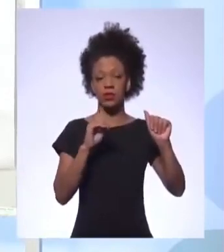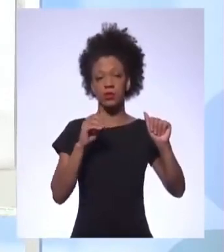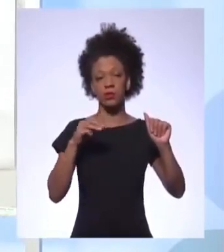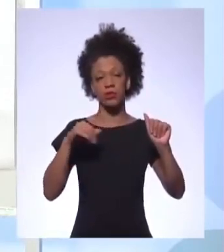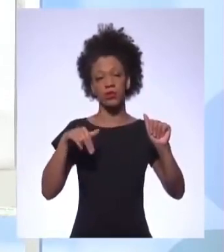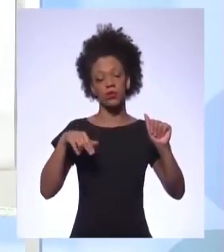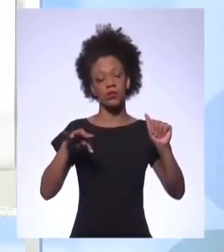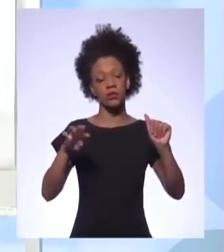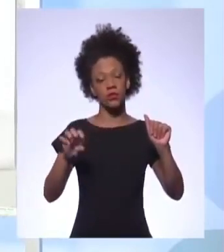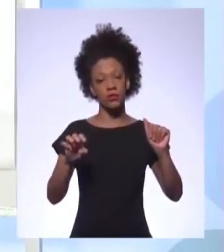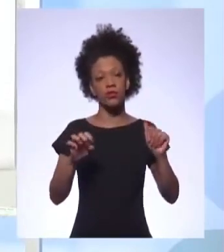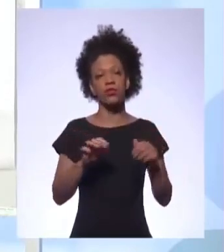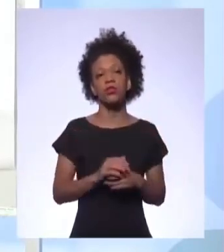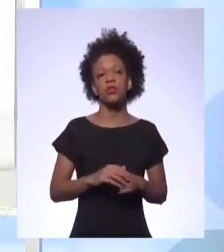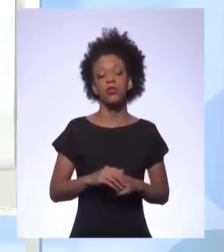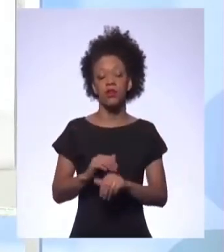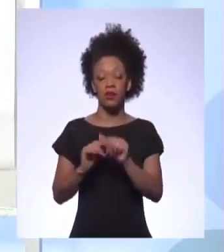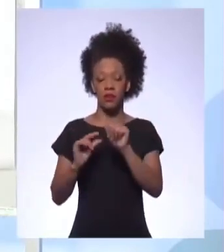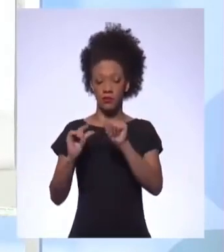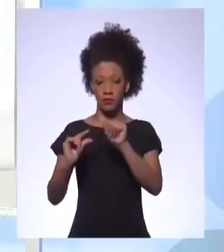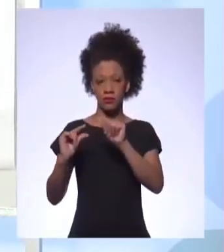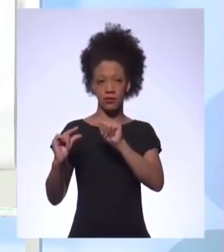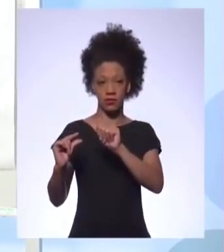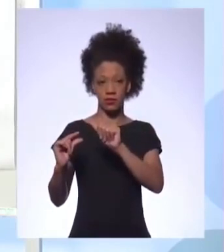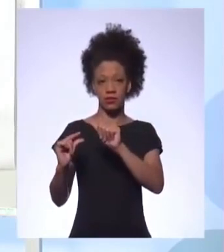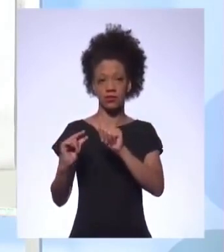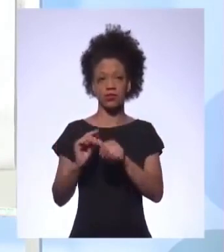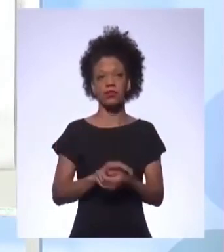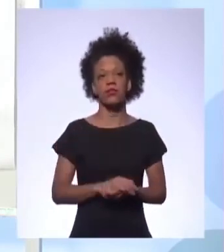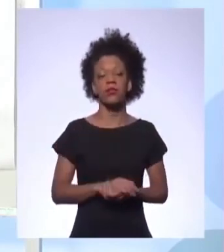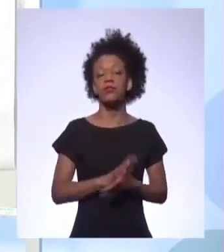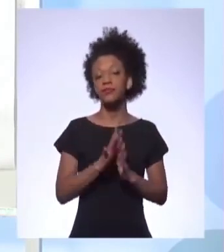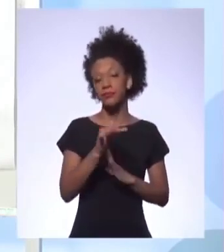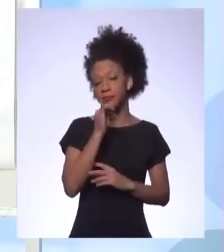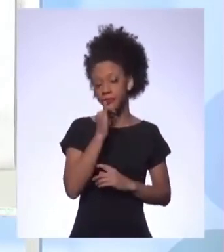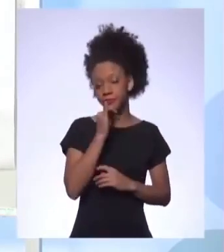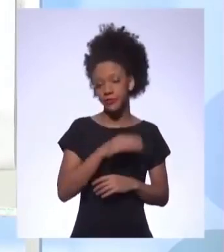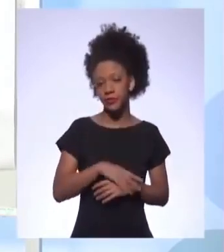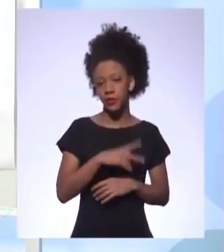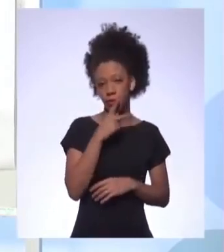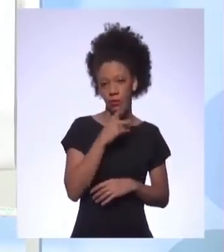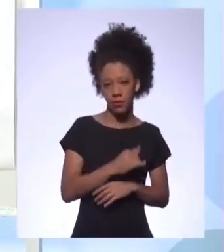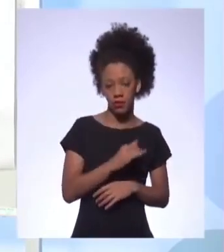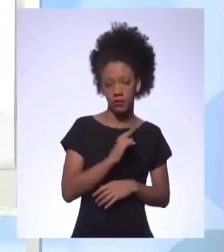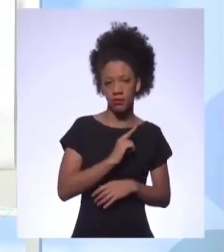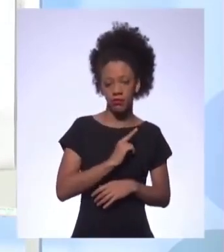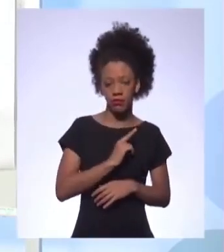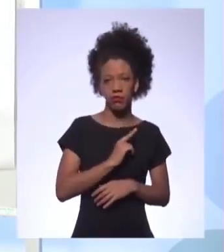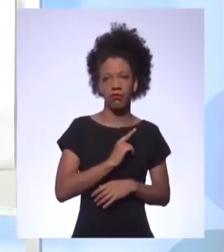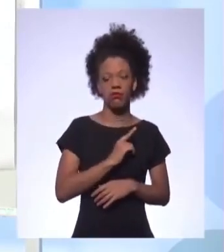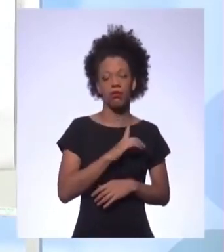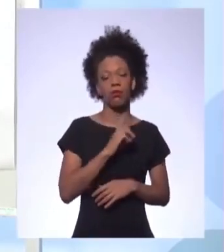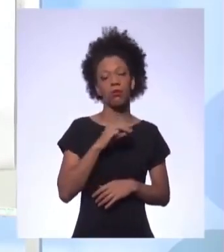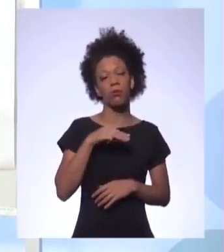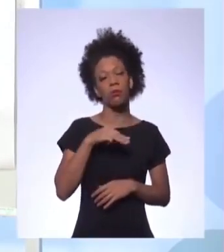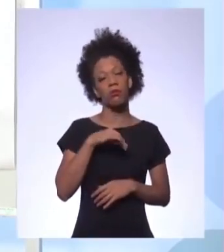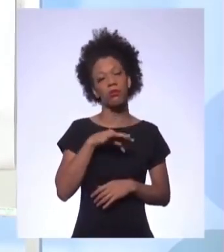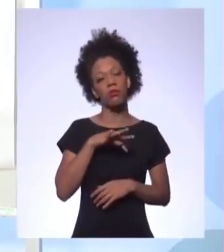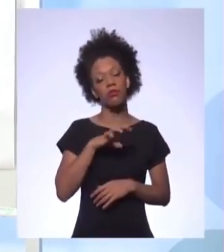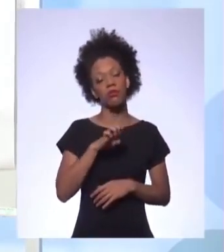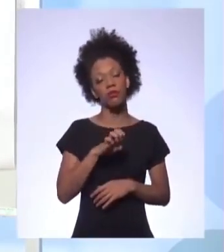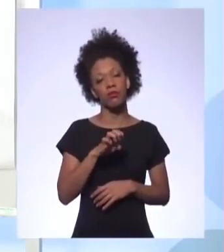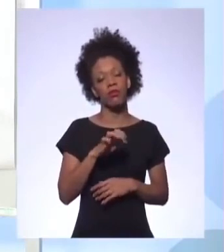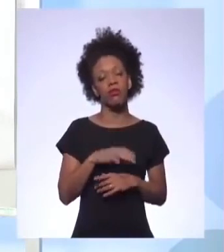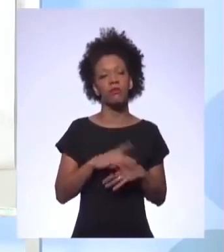remissivo. Então, vamos dizer que o seu pai, ele é dominante, ele tem o cabelo preto, olhos